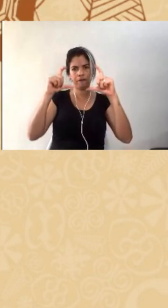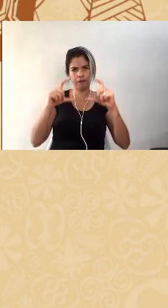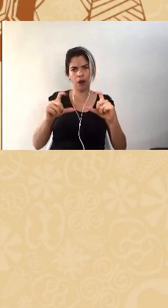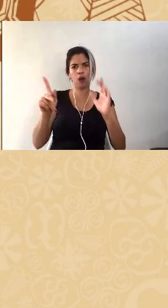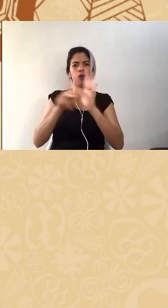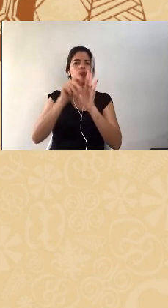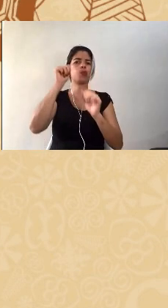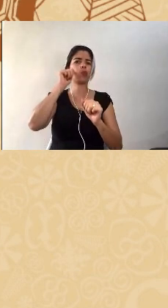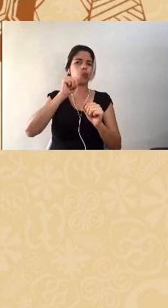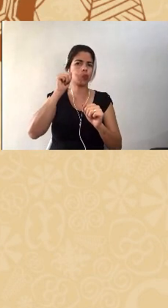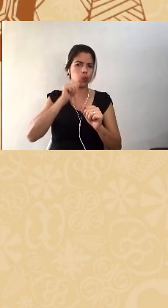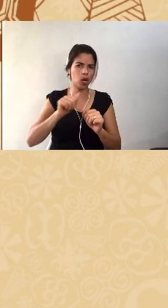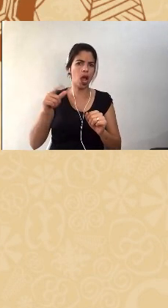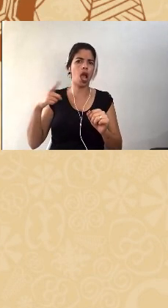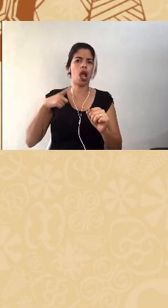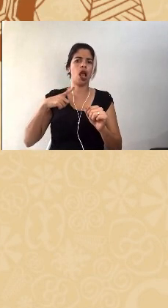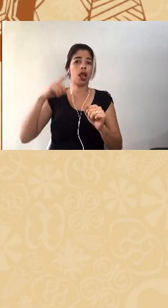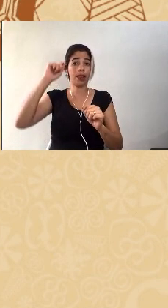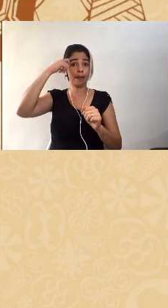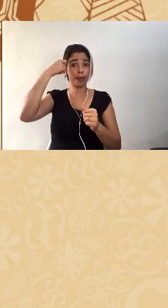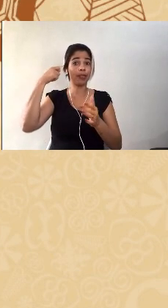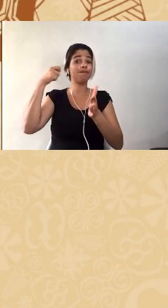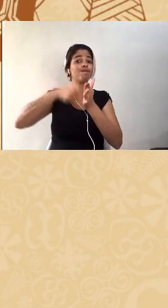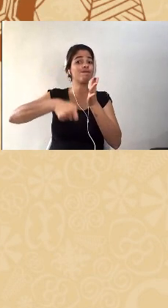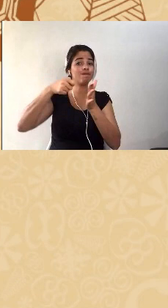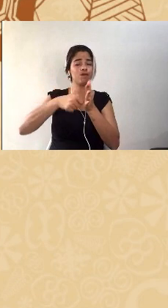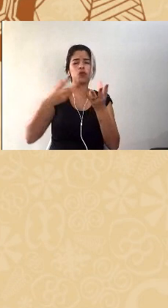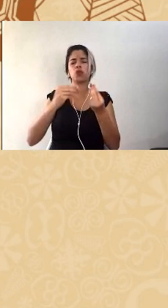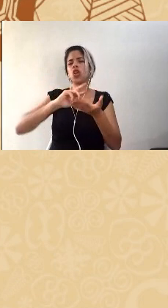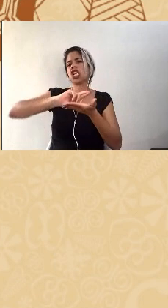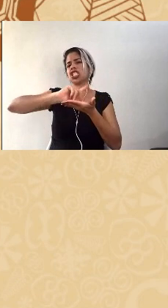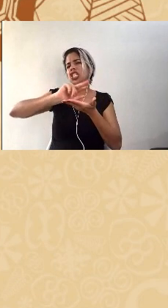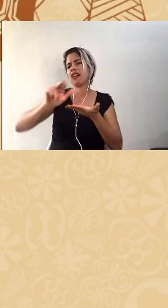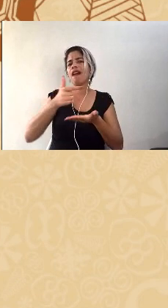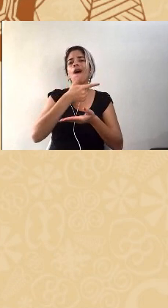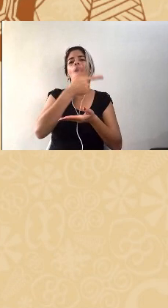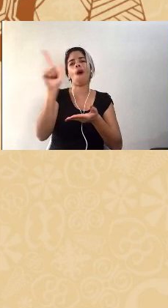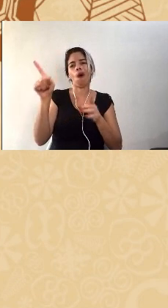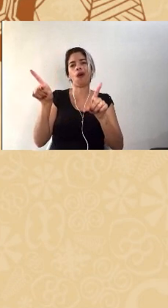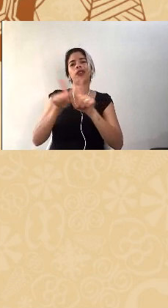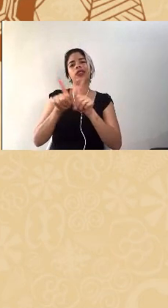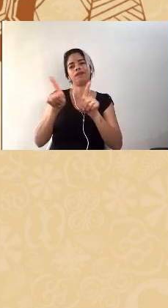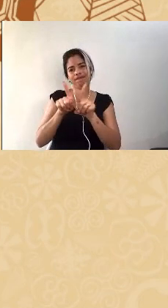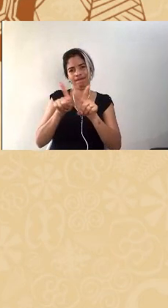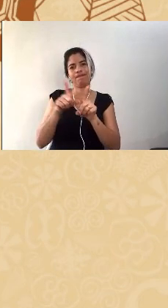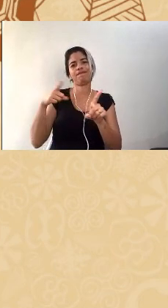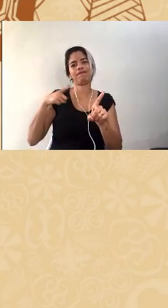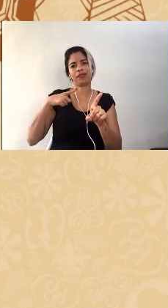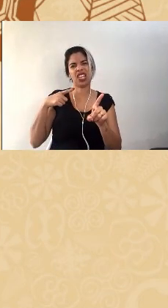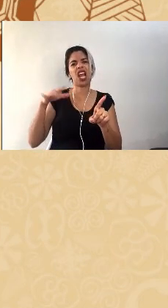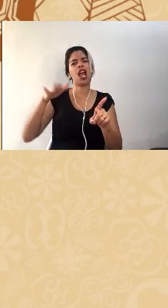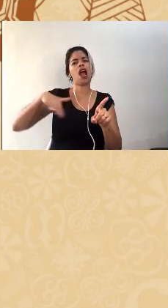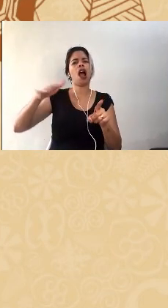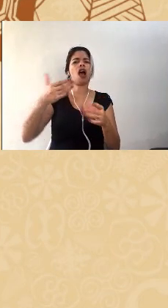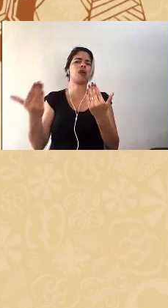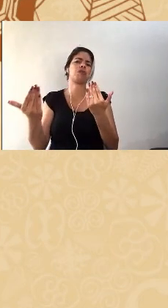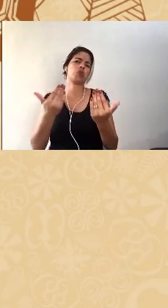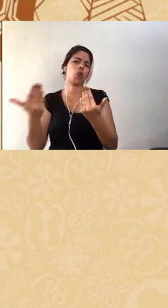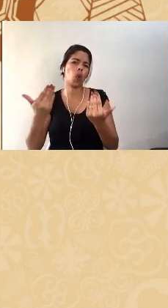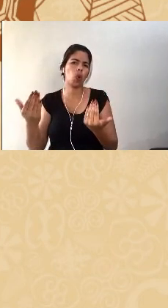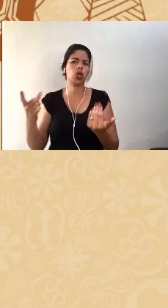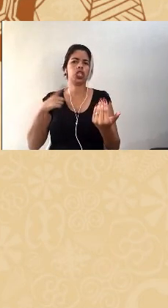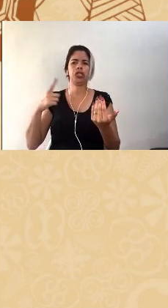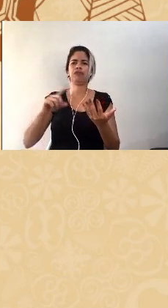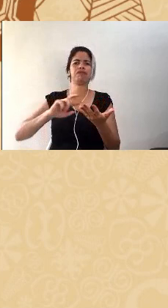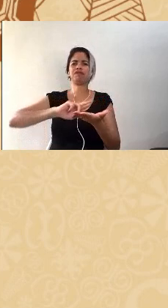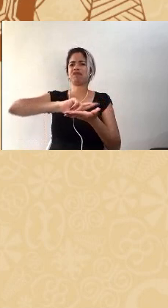a Lélia Gonzalez também, e tantas outras, né? Edna Roland, da psicologia, Luísa Bairros, Fátima Oliveira, né?